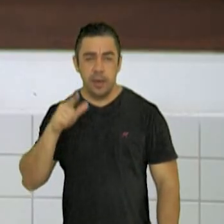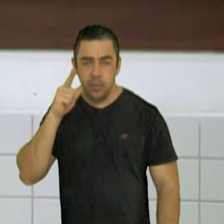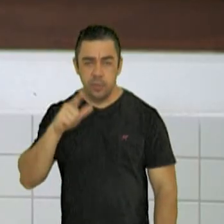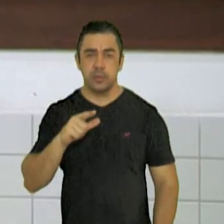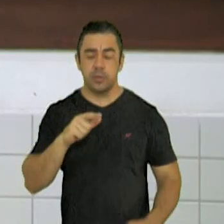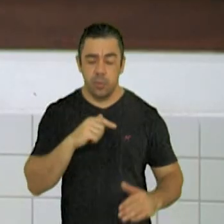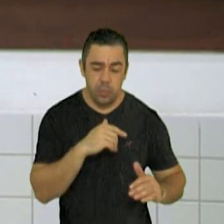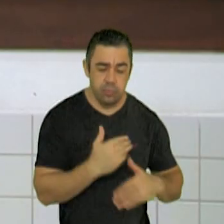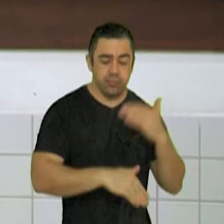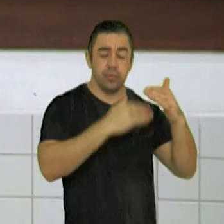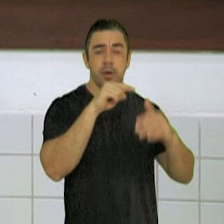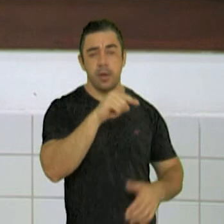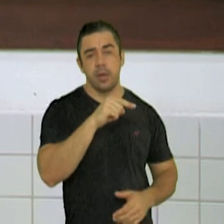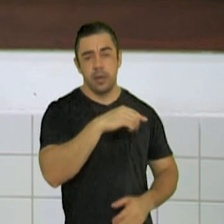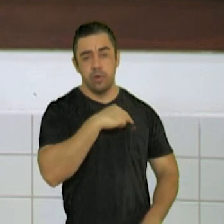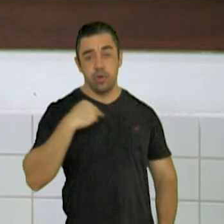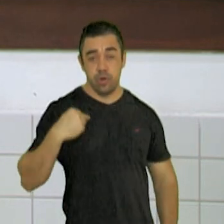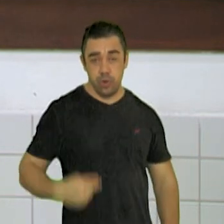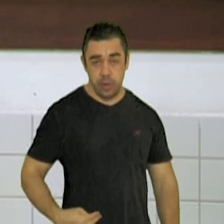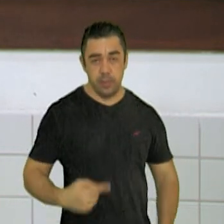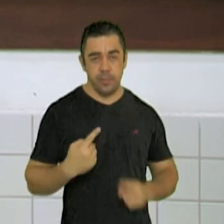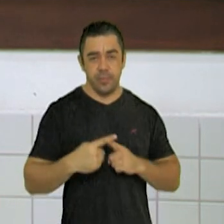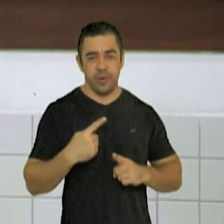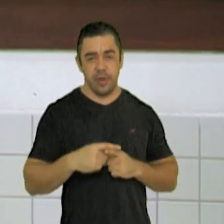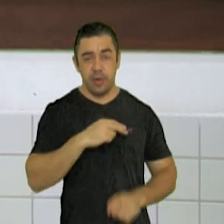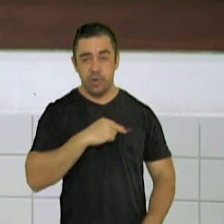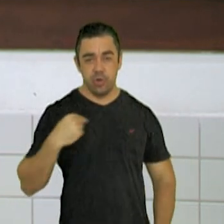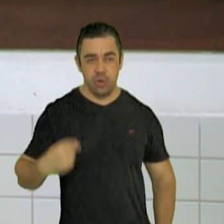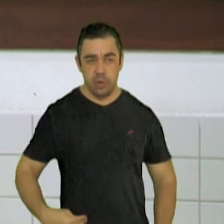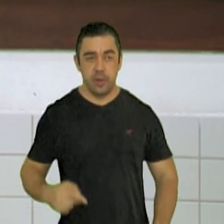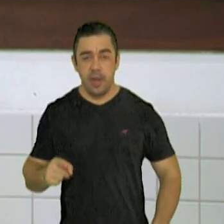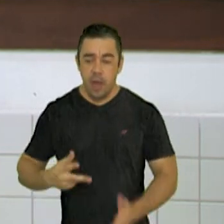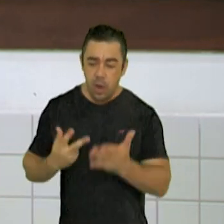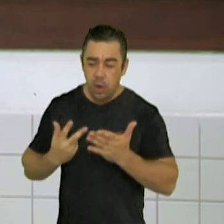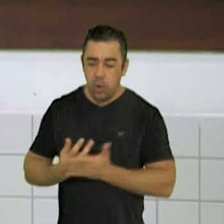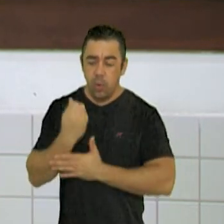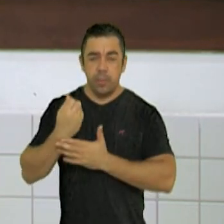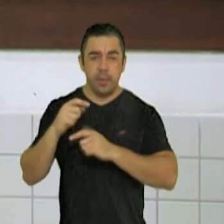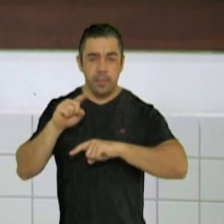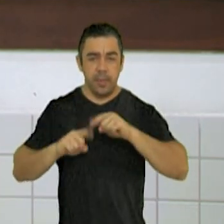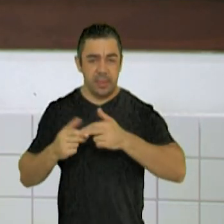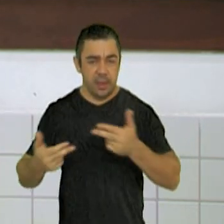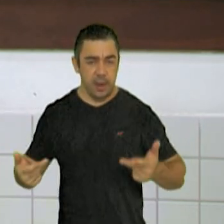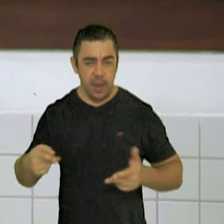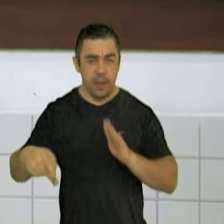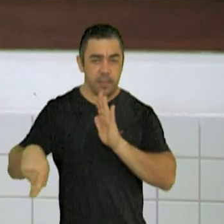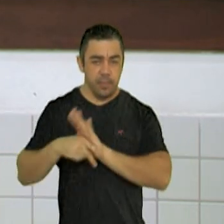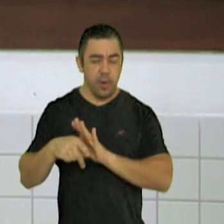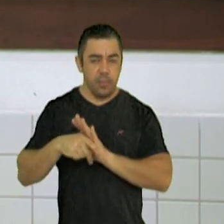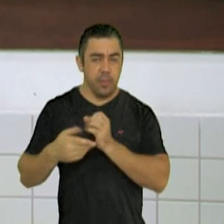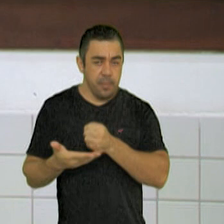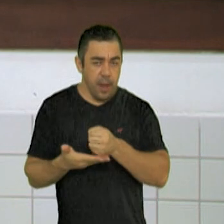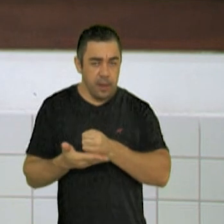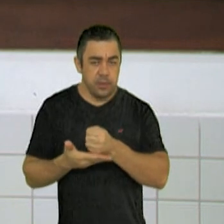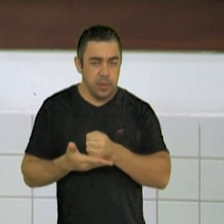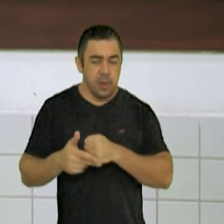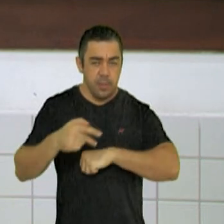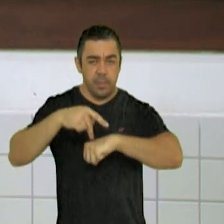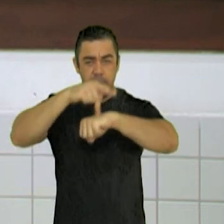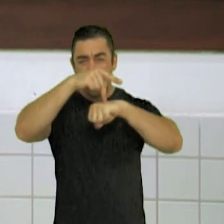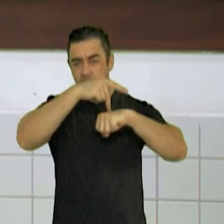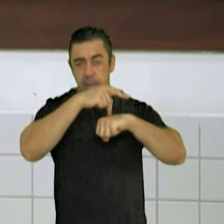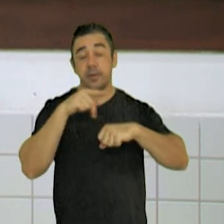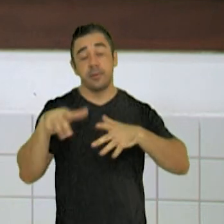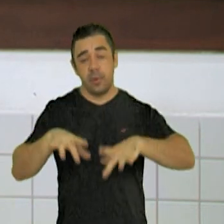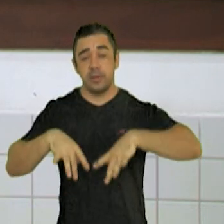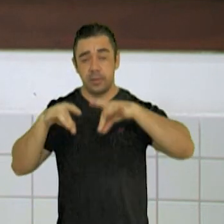da economia na China. A China passa a comprar, né, produtos de base de vários países do mundo. E, repito, a